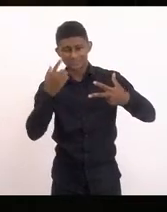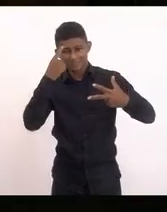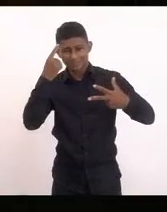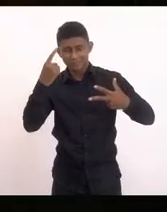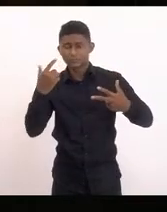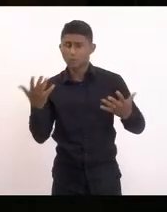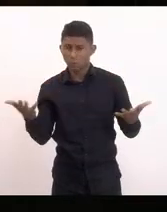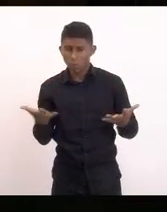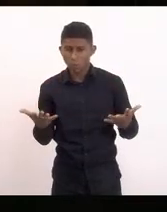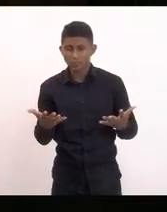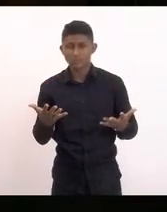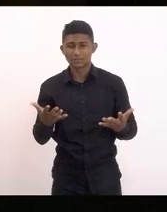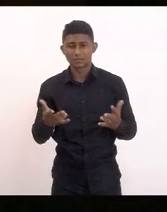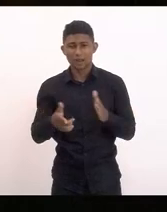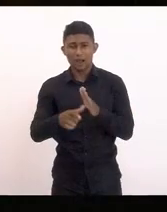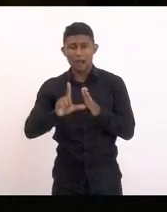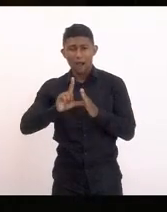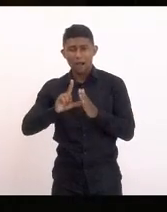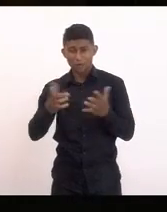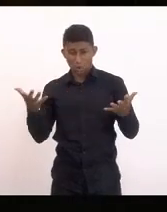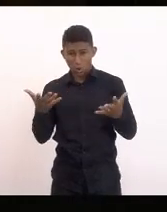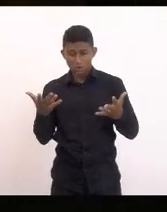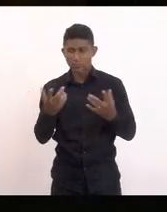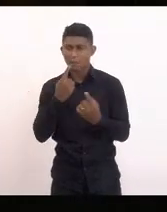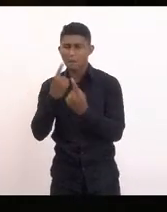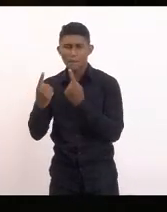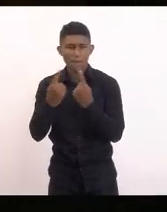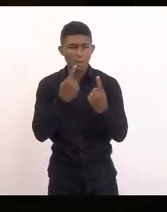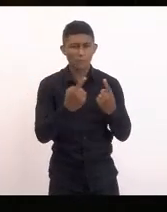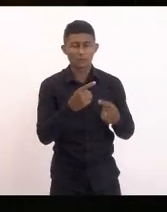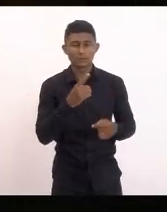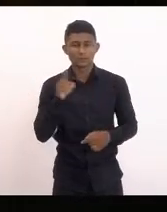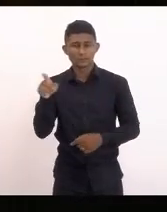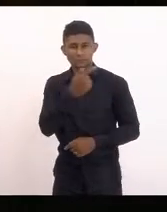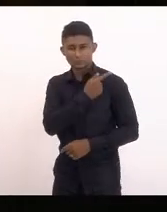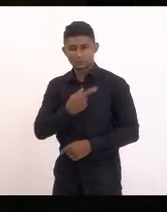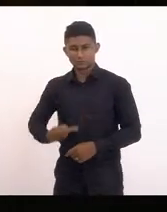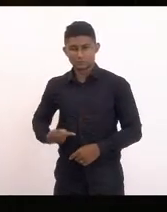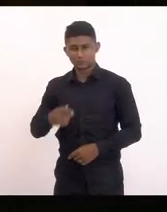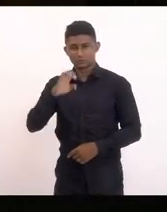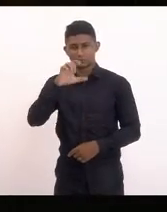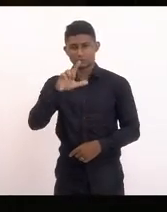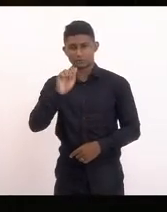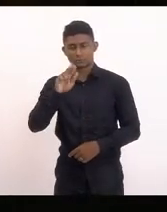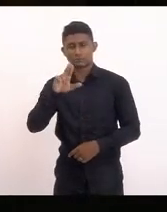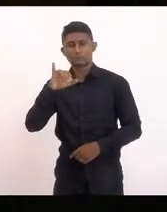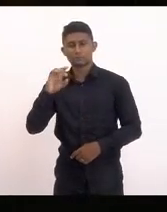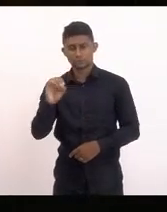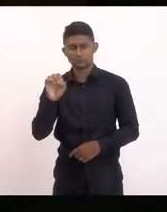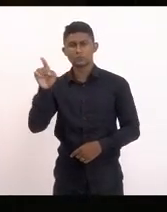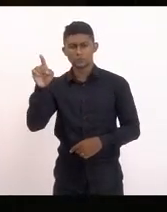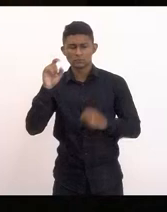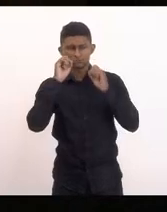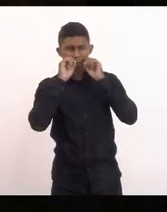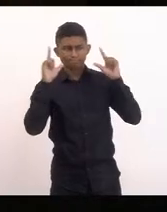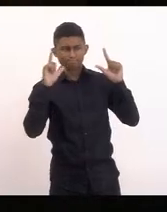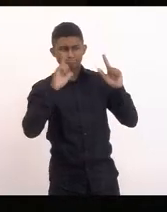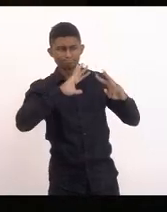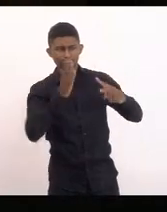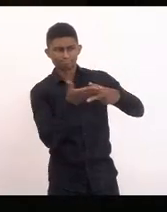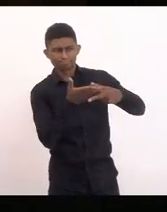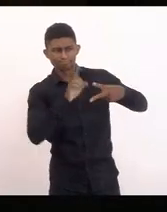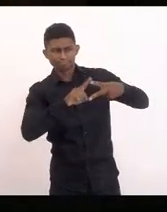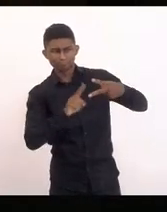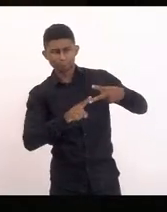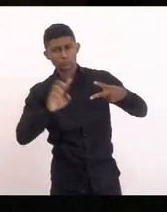Discuti hoje cedo com o governador Cláudio Castro, que atenta à matéria em relação de fazermos em duas parcelas ou em